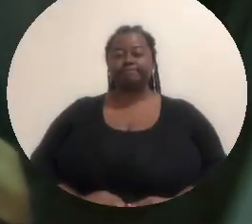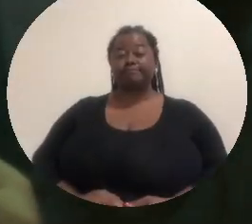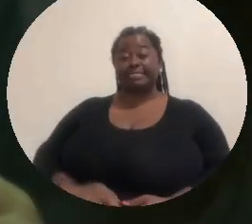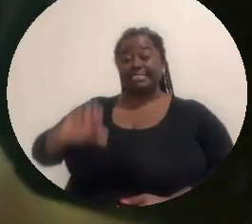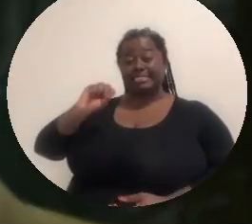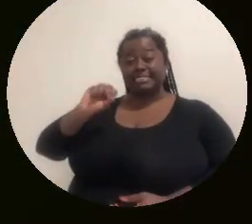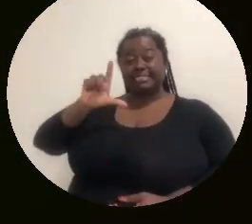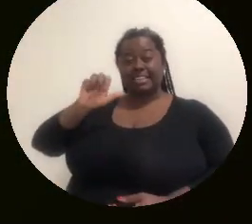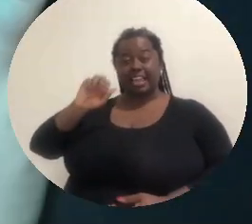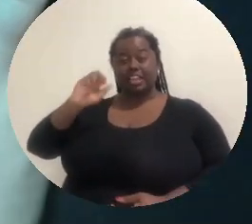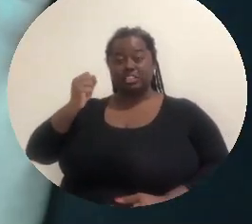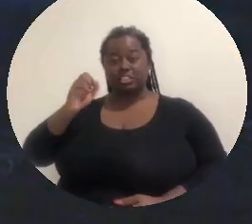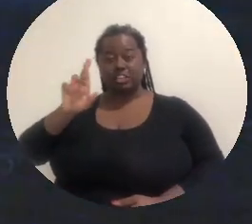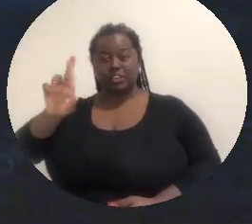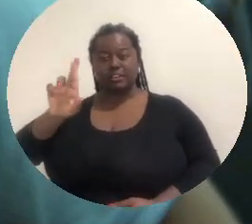ideia do slasher,